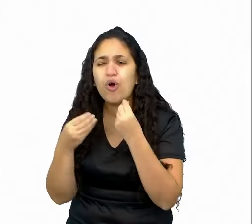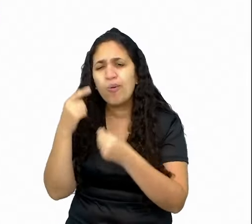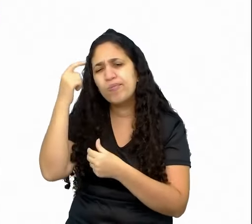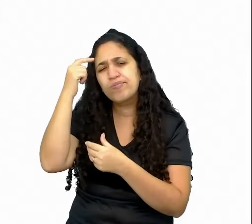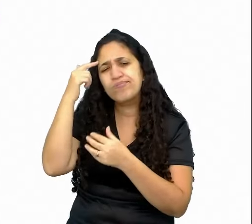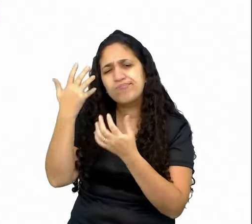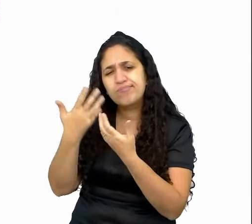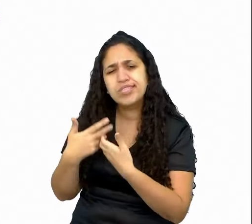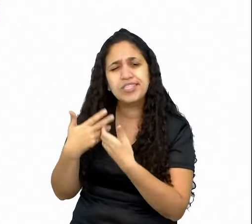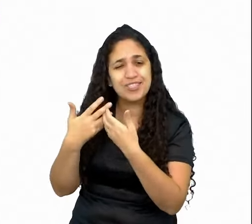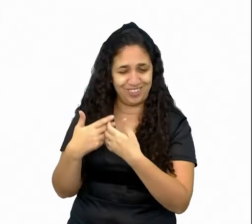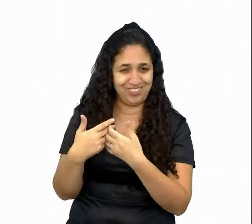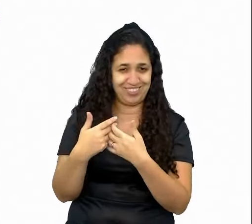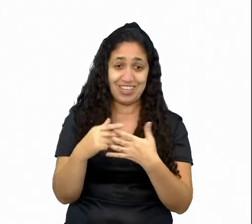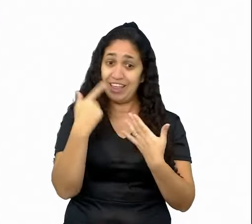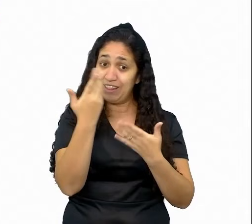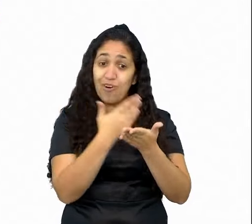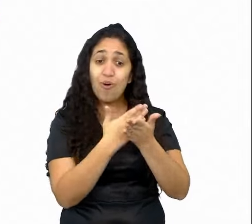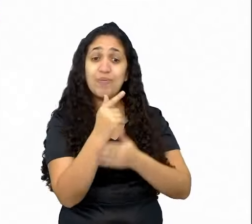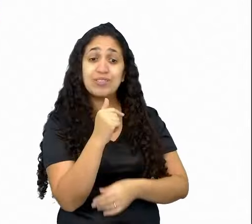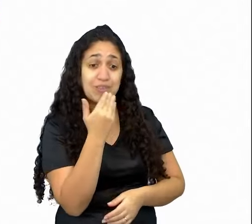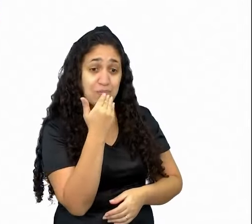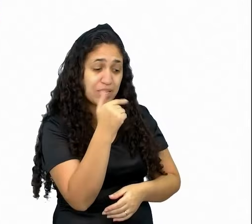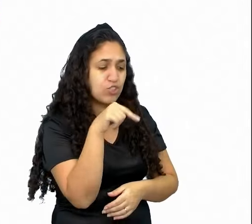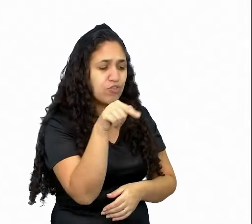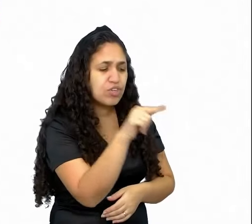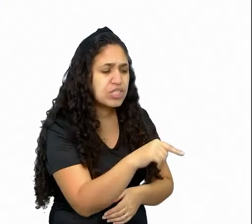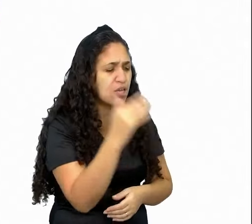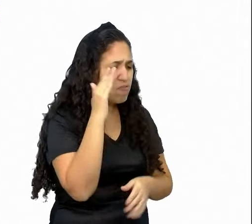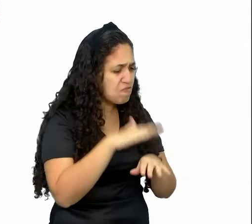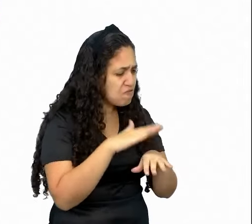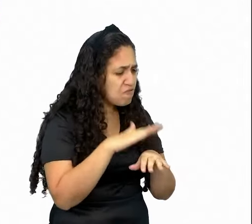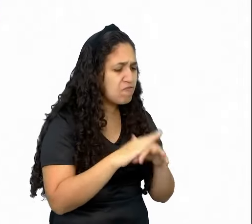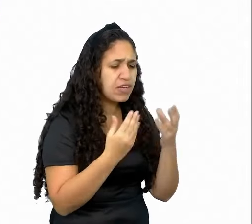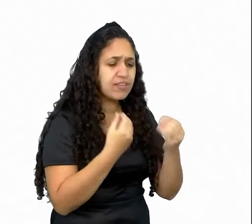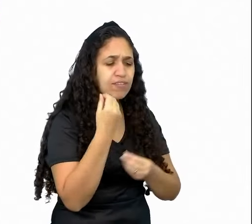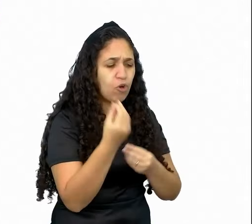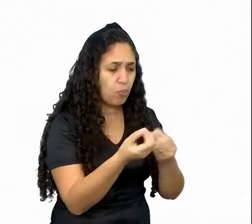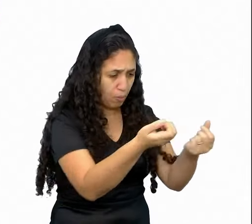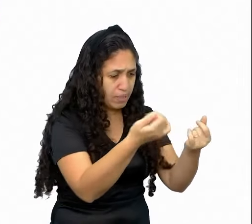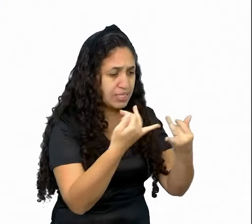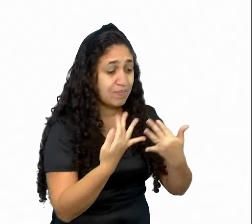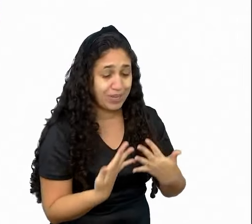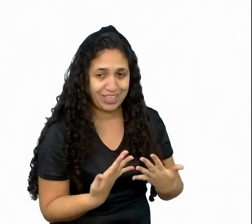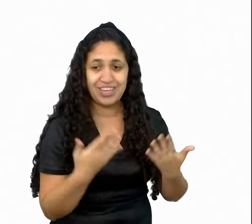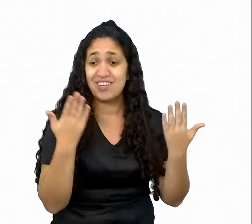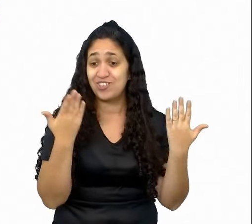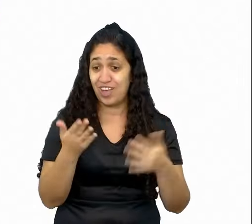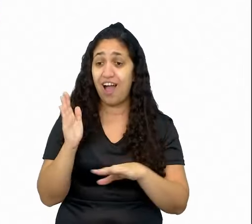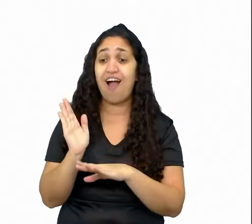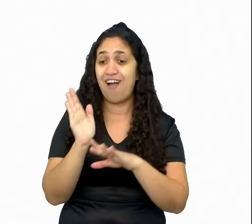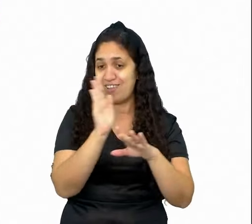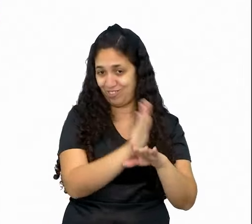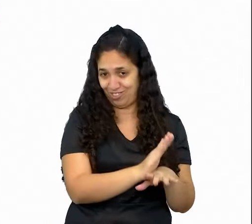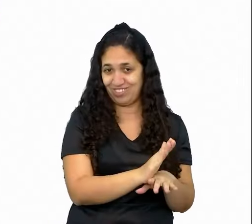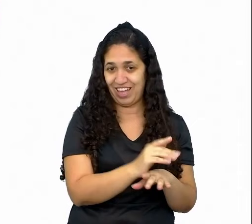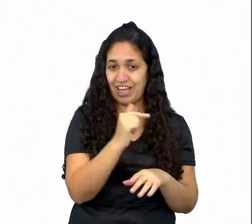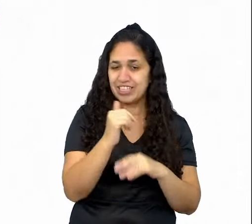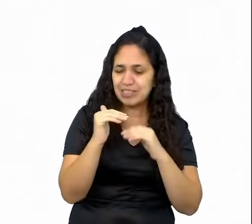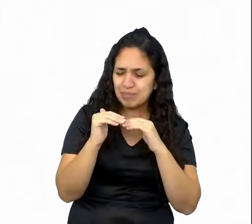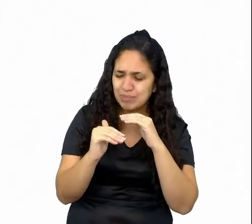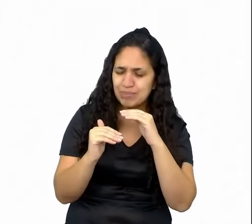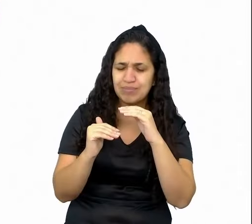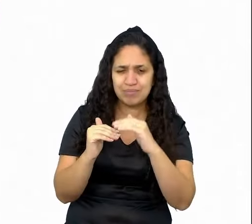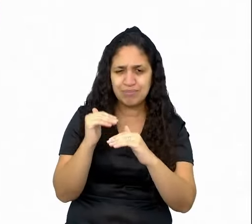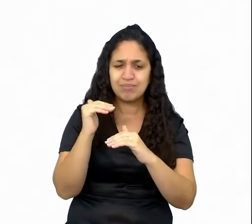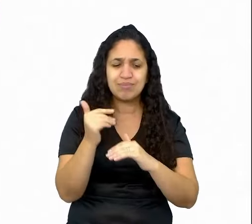pedir para o estudante explicar como ele fez, eu acho que isso já ajuda bastante, né? Esse passo a passo. De que